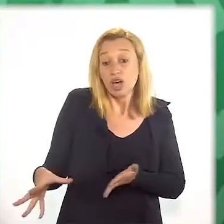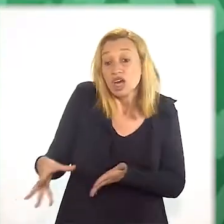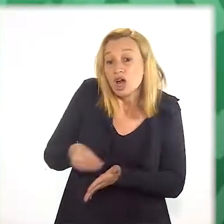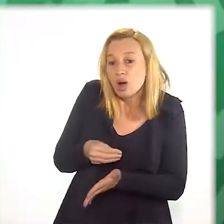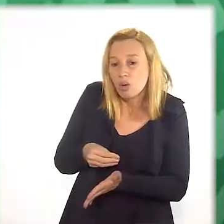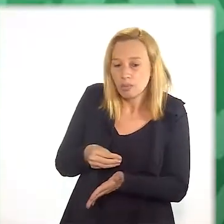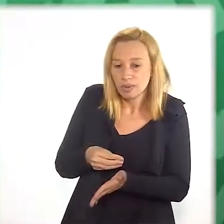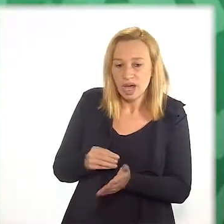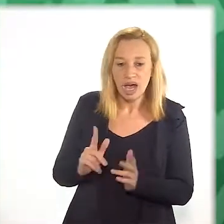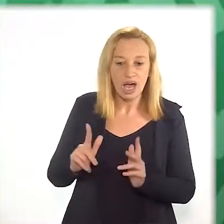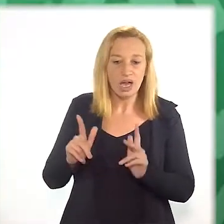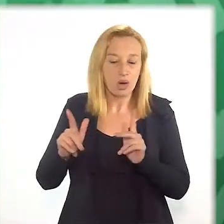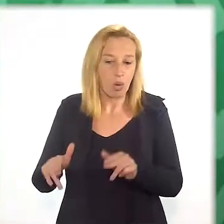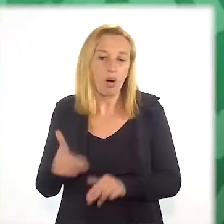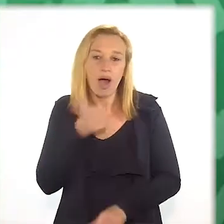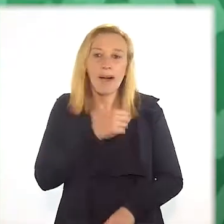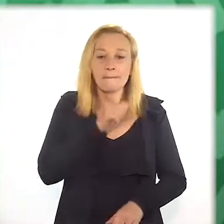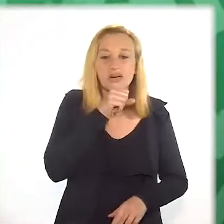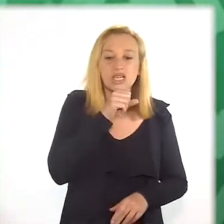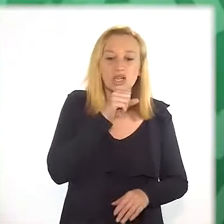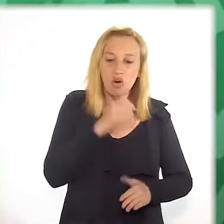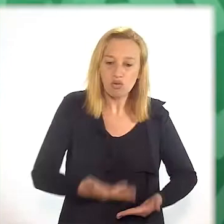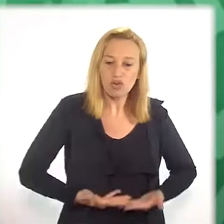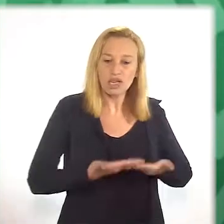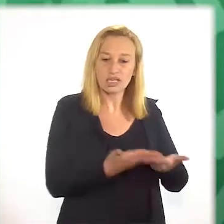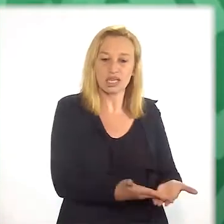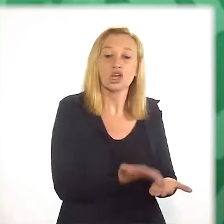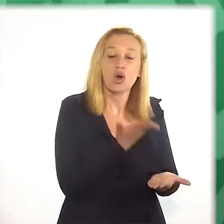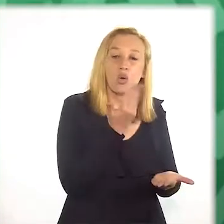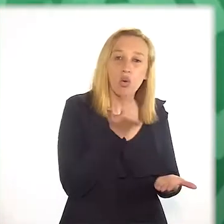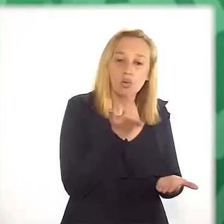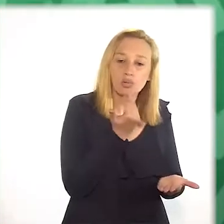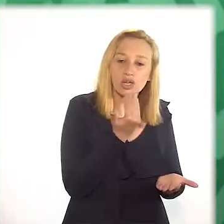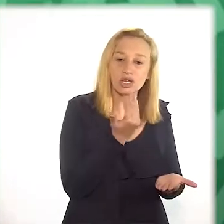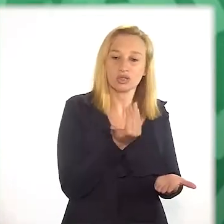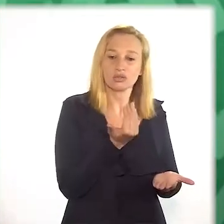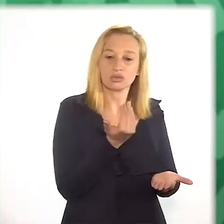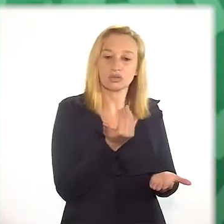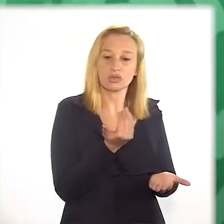oferecendo alimentos saudáveis, né, remodelando,